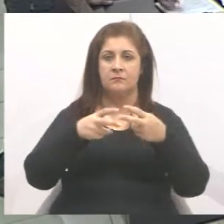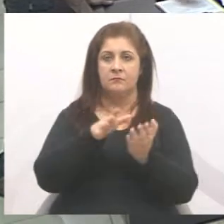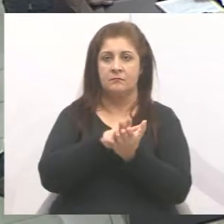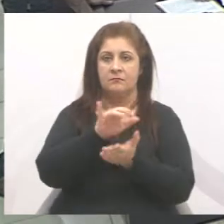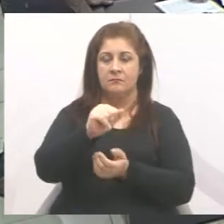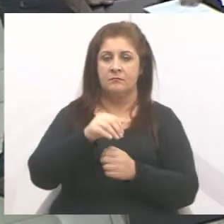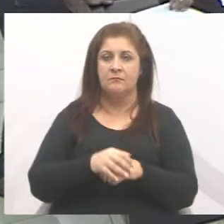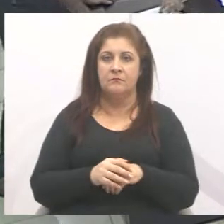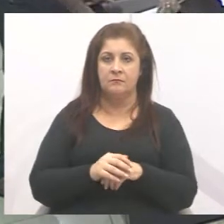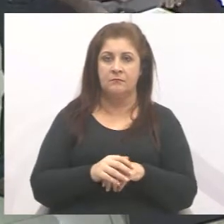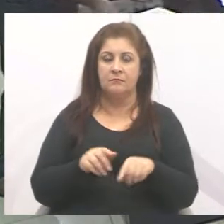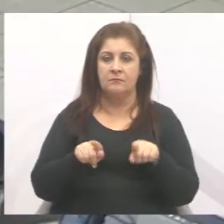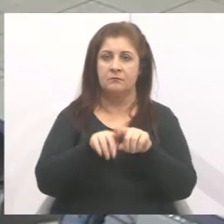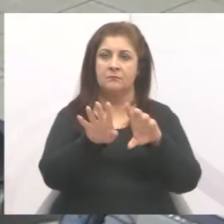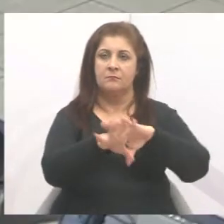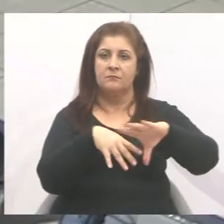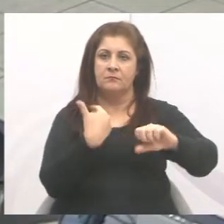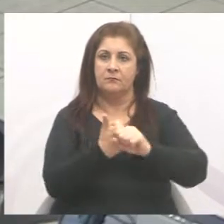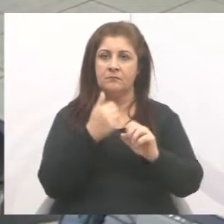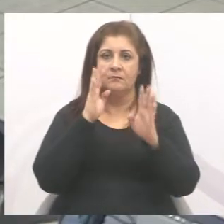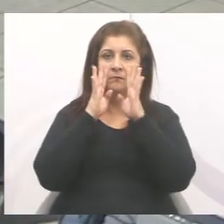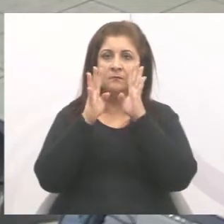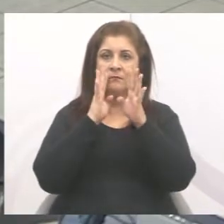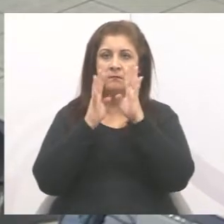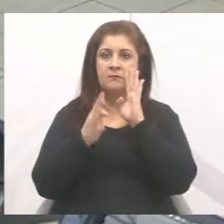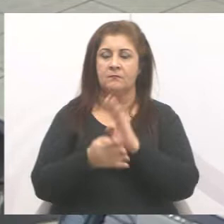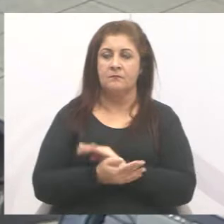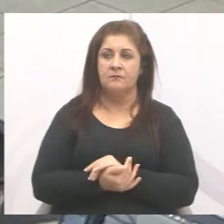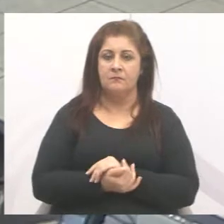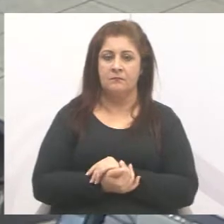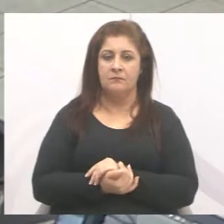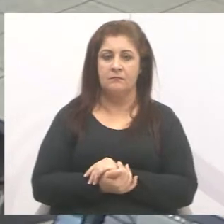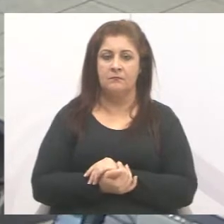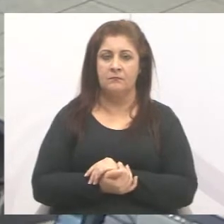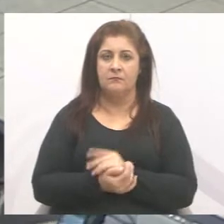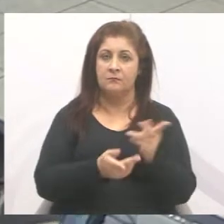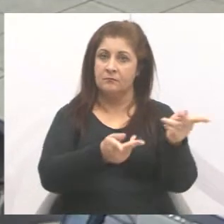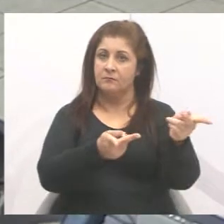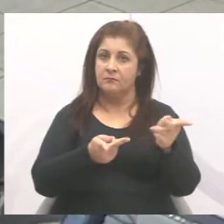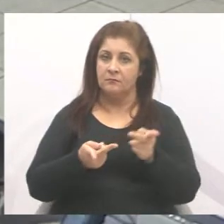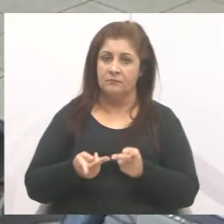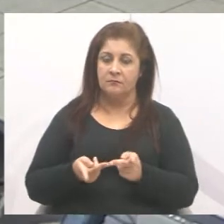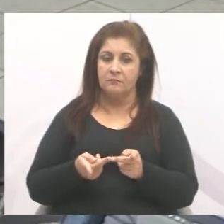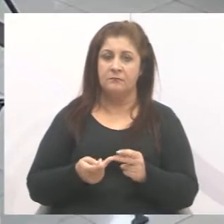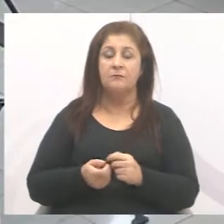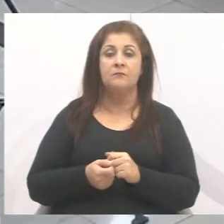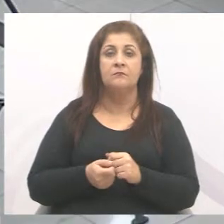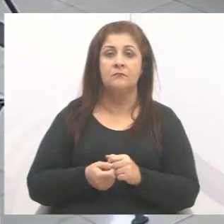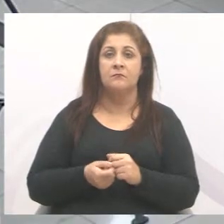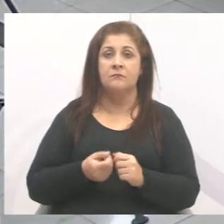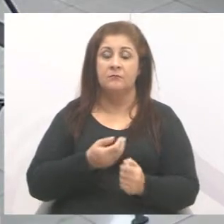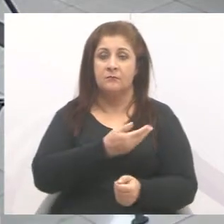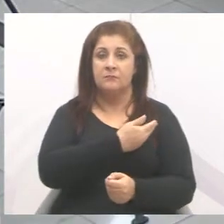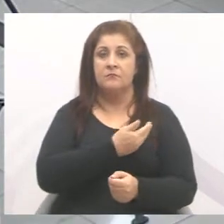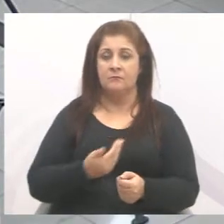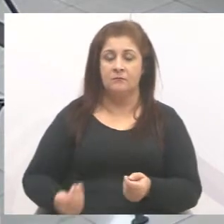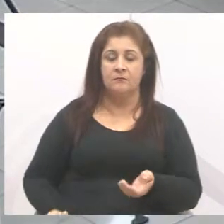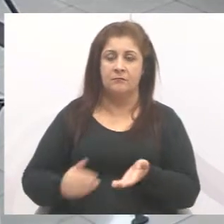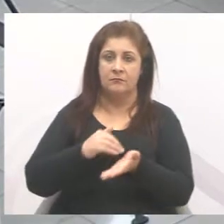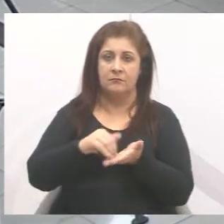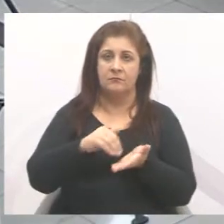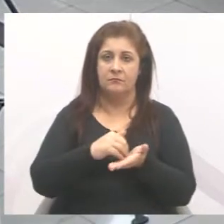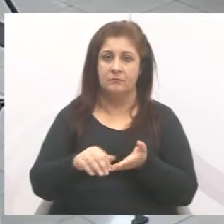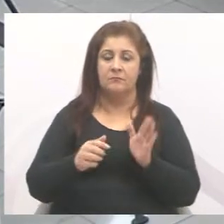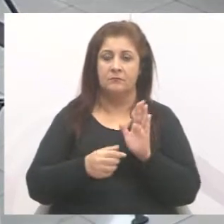Jacareí e pelos canais YouTube e Facebook. Convido o senhor Celso Florencio, secretário de Governo e Planejamento, para